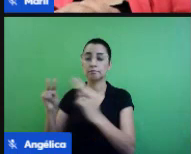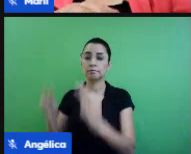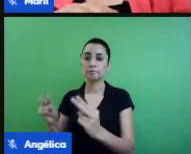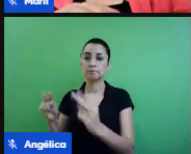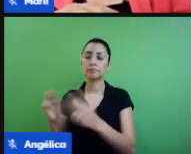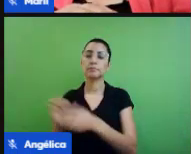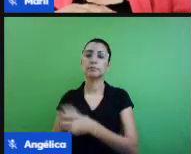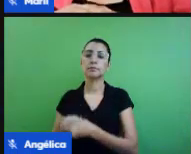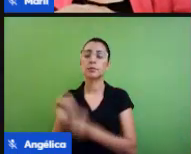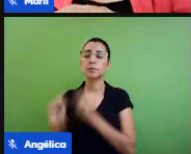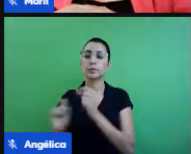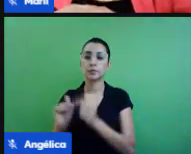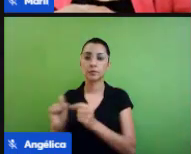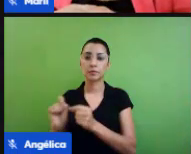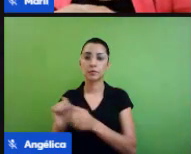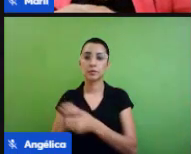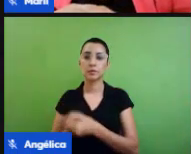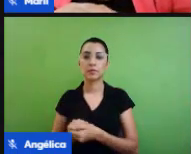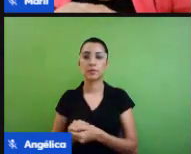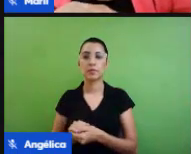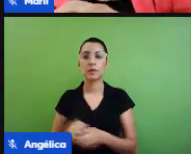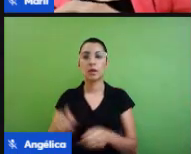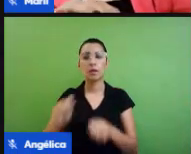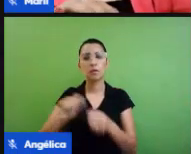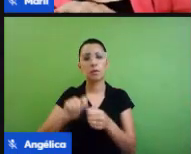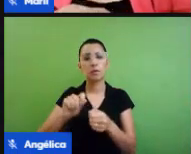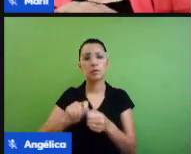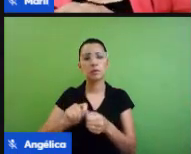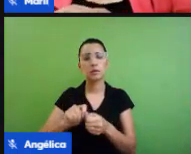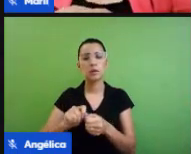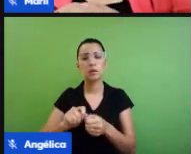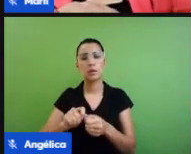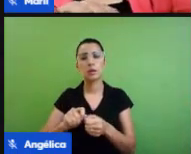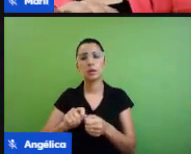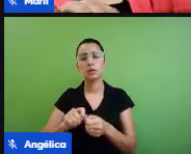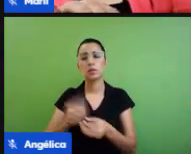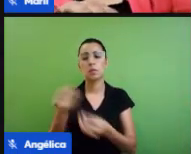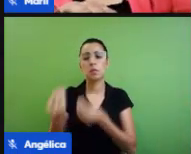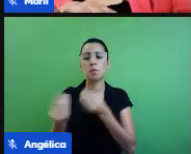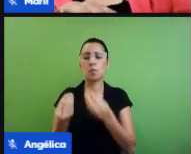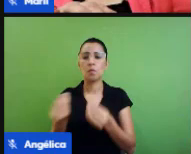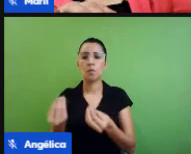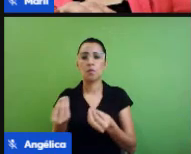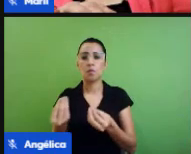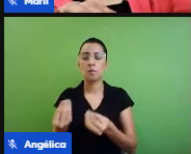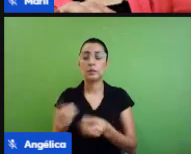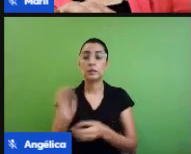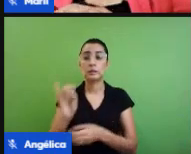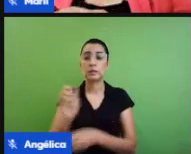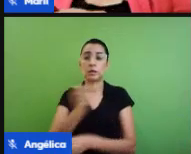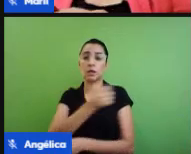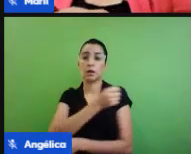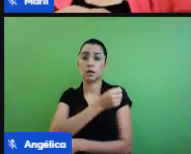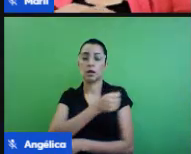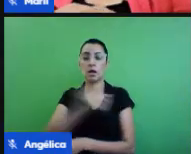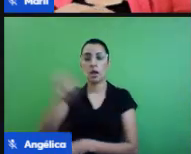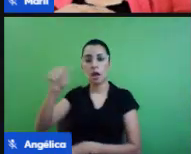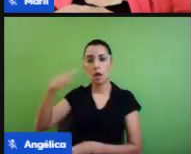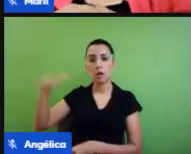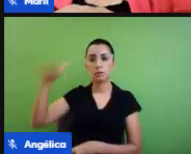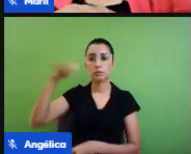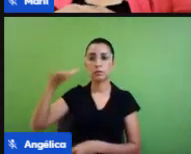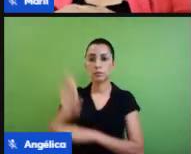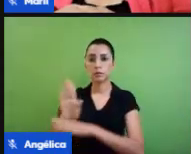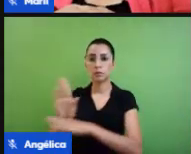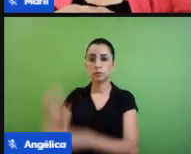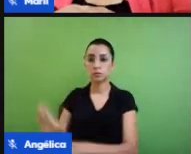fazendo conforme ele acha necessário, ou um adulto em casa, né, está falando, faz até tal